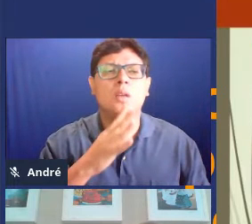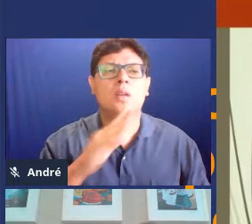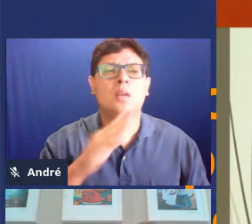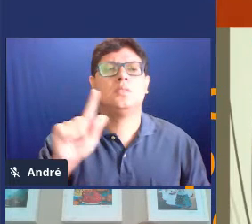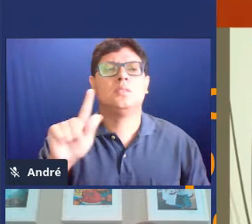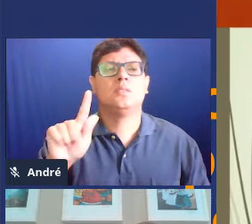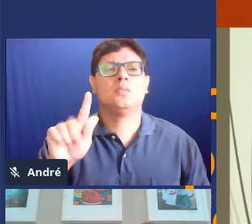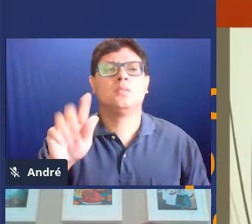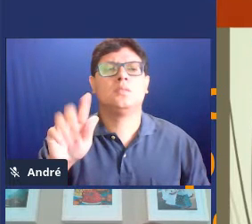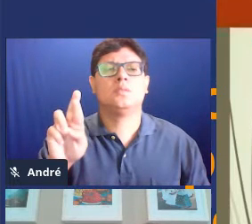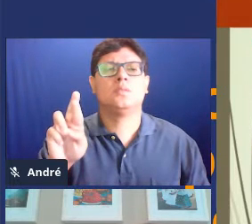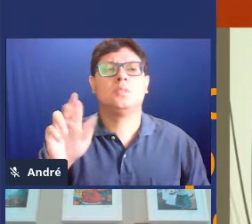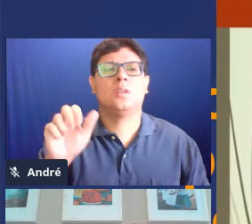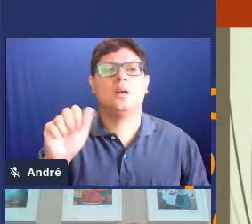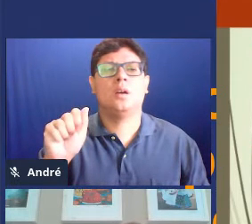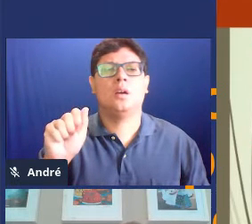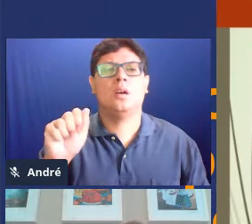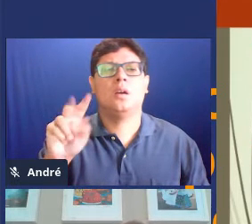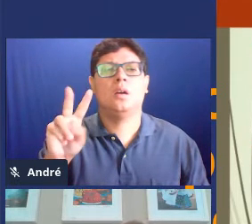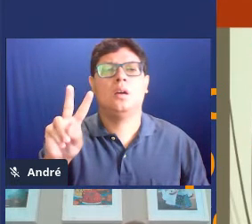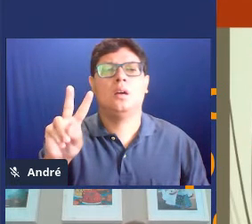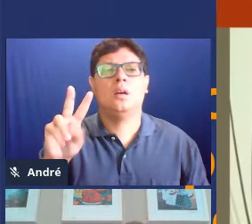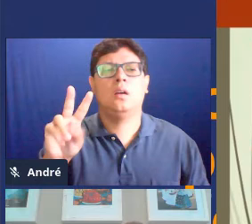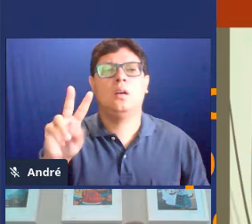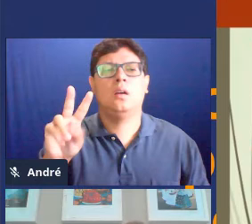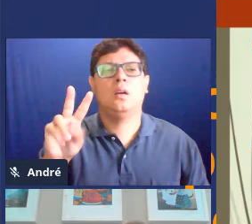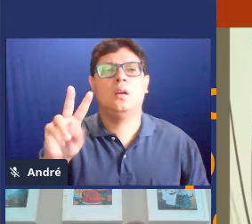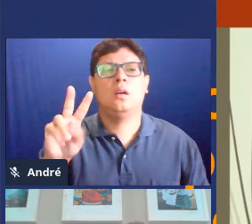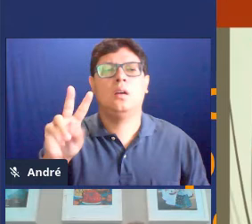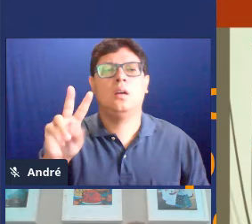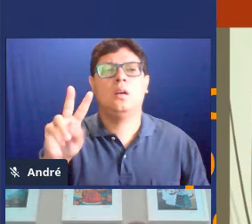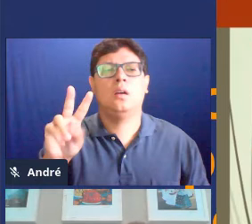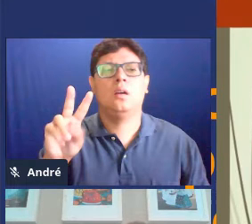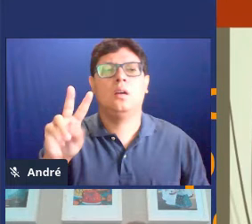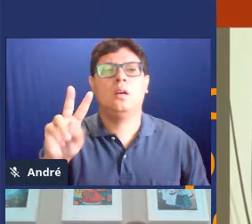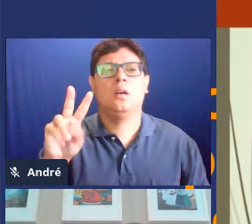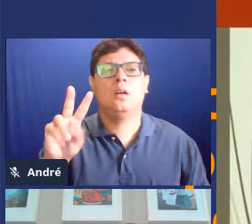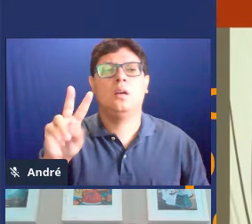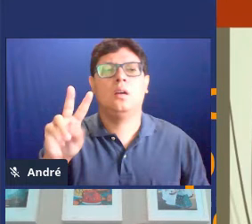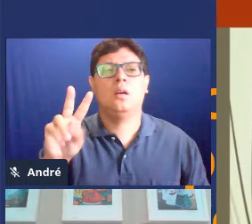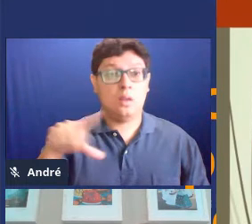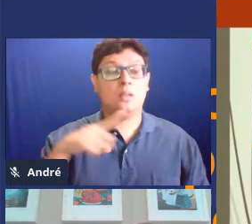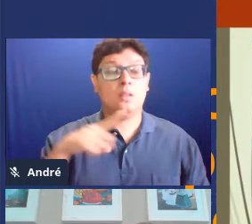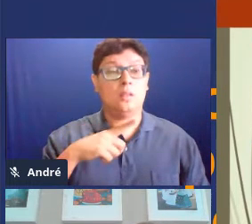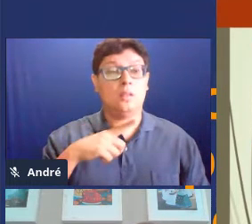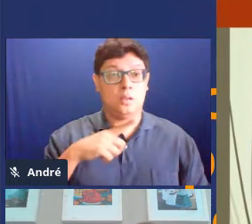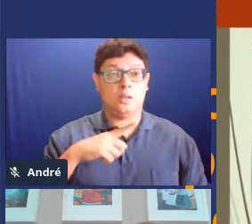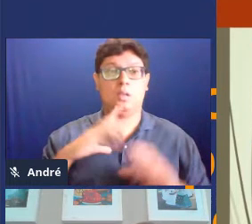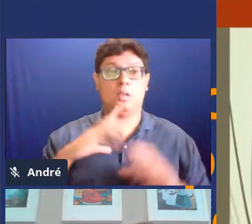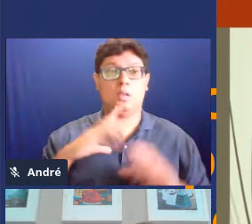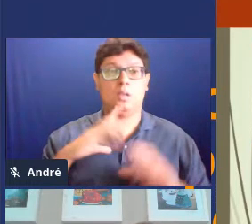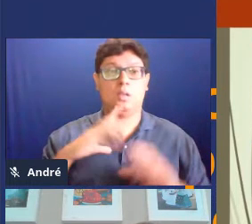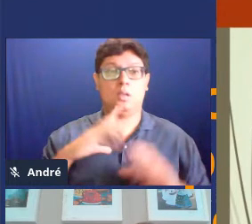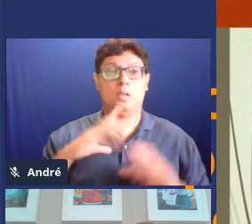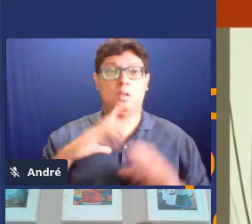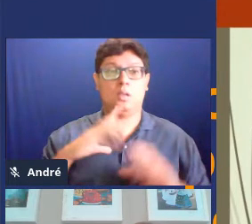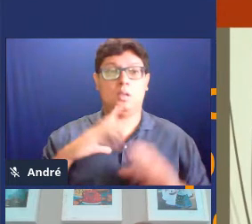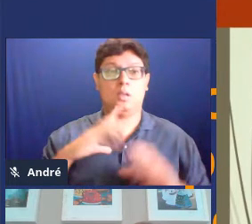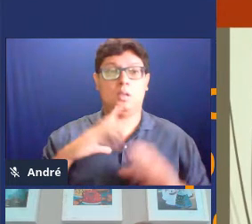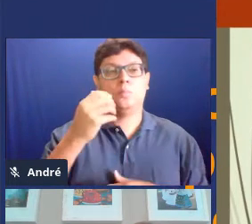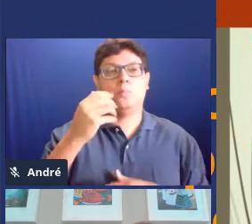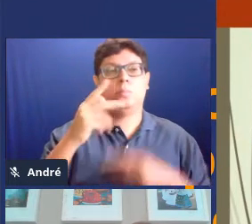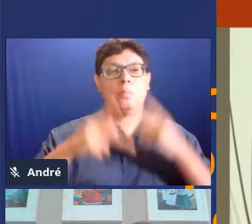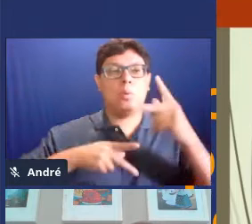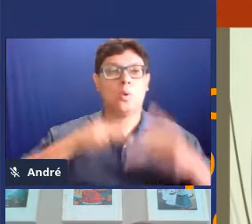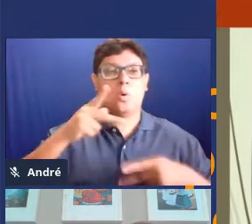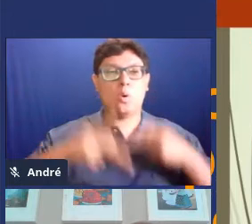para baixar a pressão arterial. Mas qual é a ideia? Como que os medicamentos agem? A gente tem as células